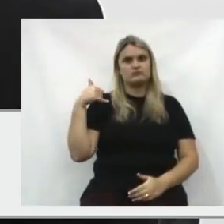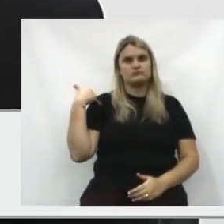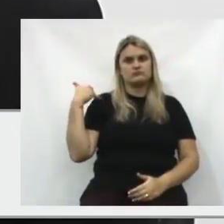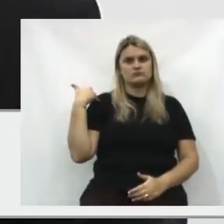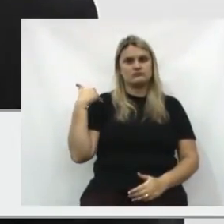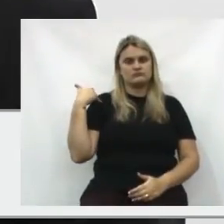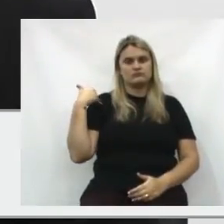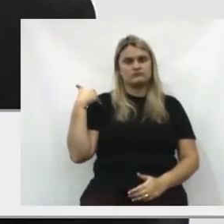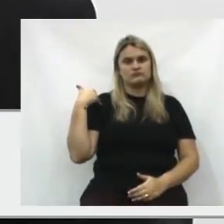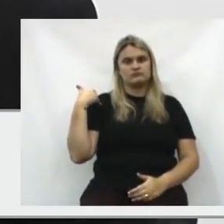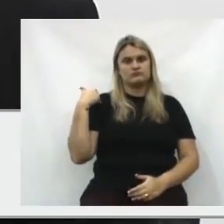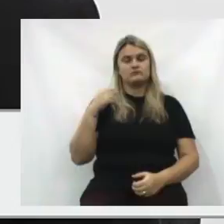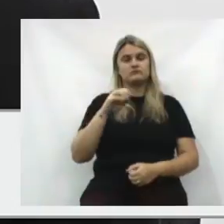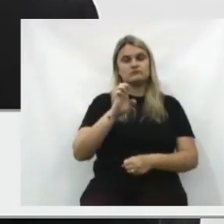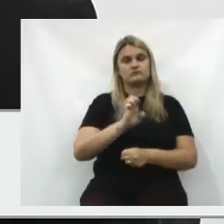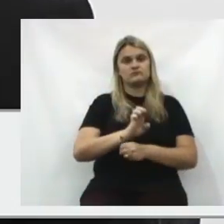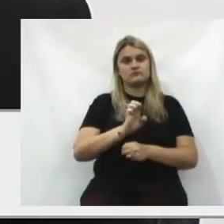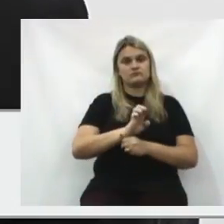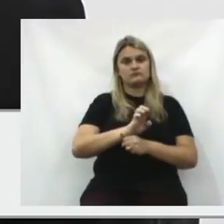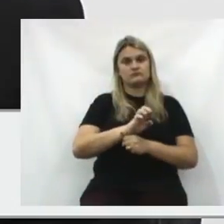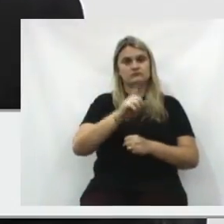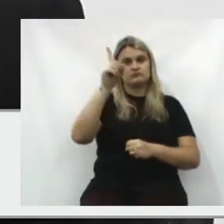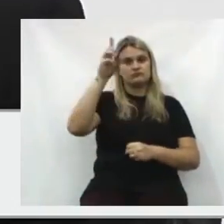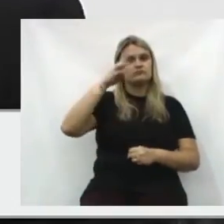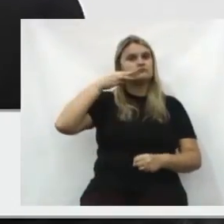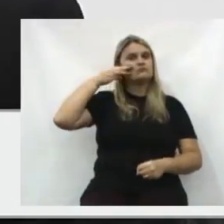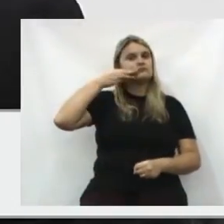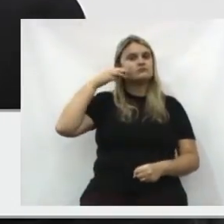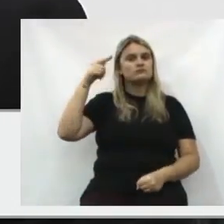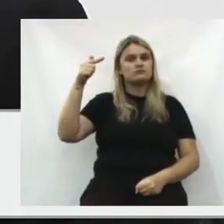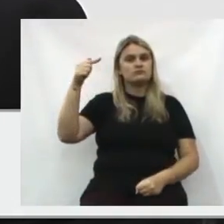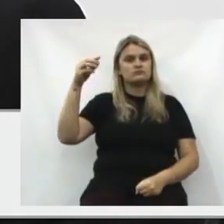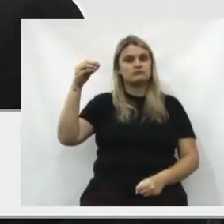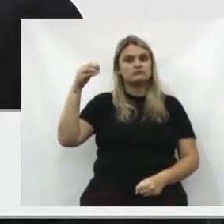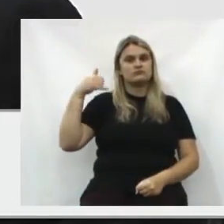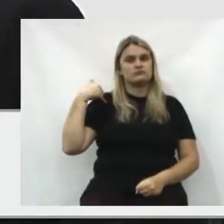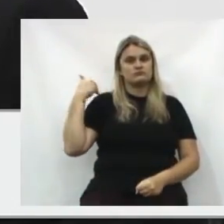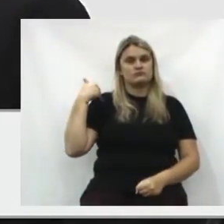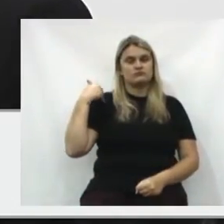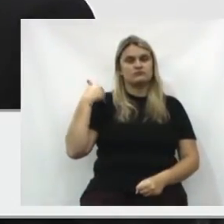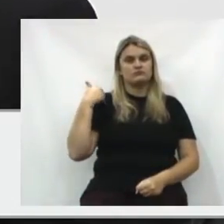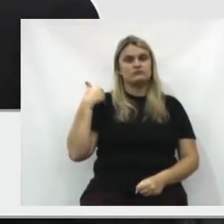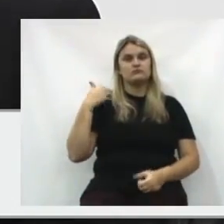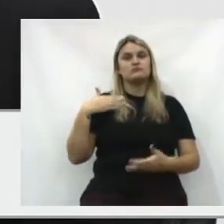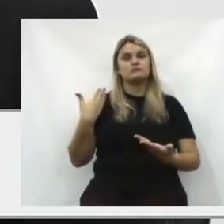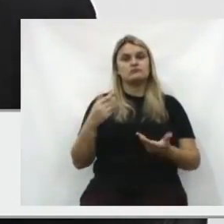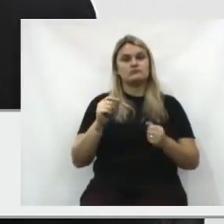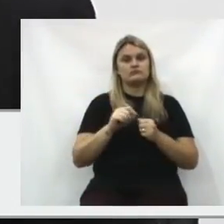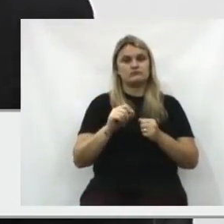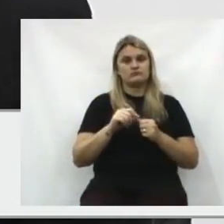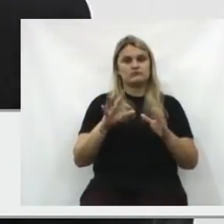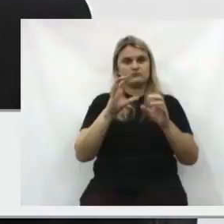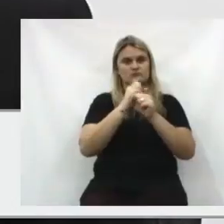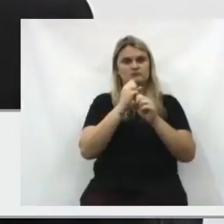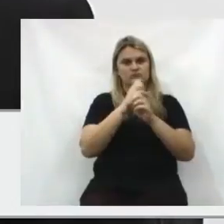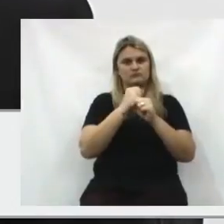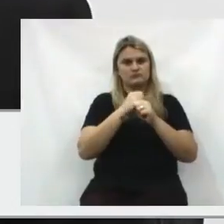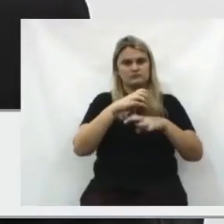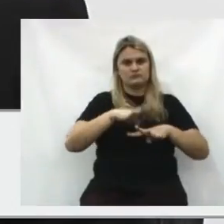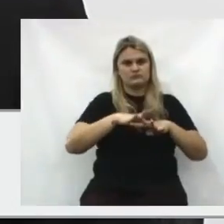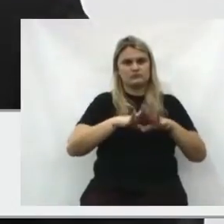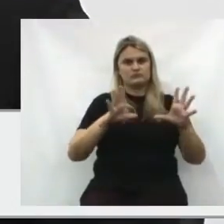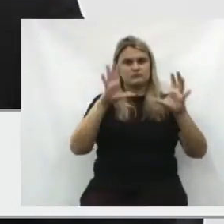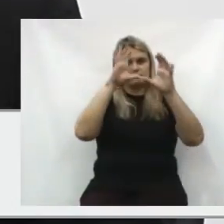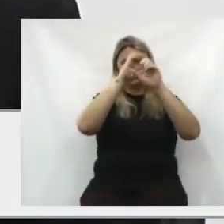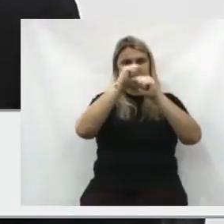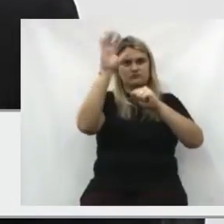de 77 anos. Já no estado do Maranhão, 70 anos. Ou seja, para se fazer